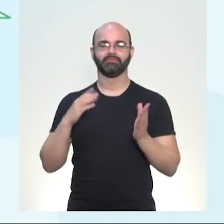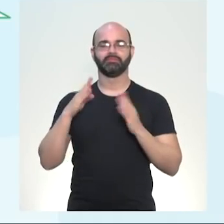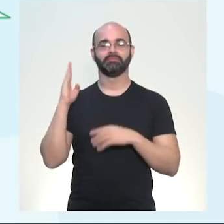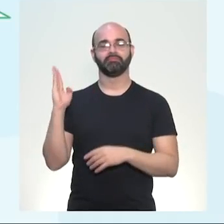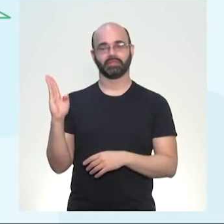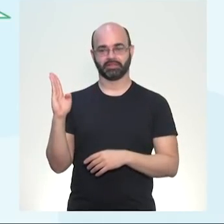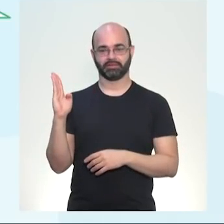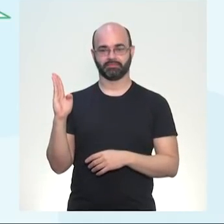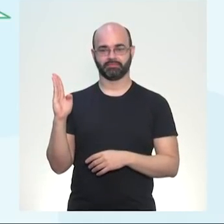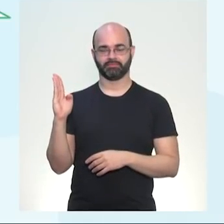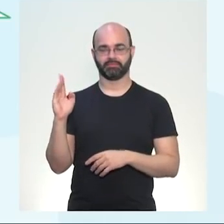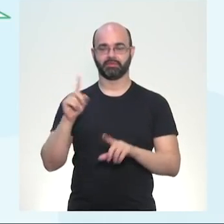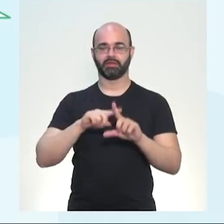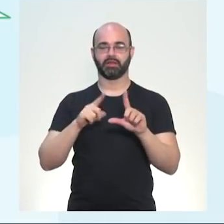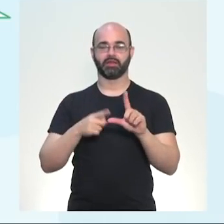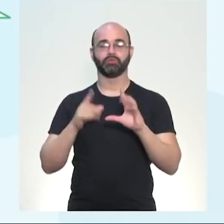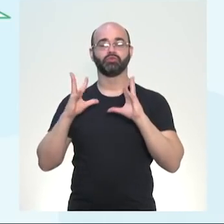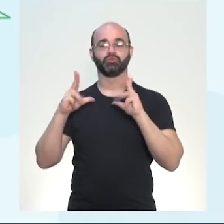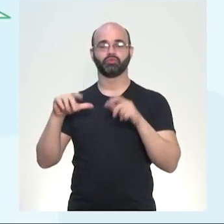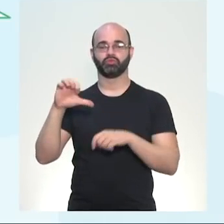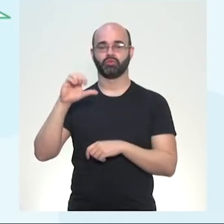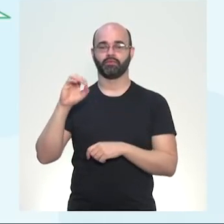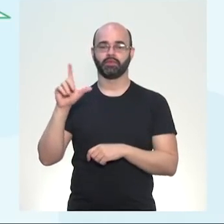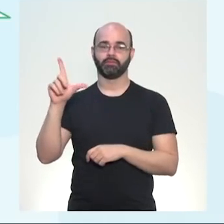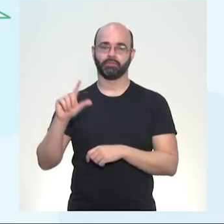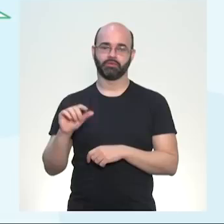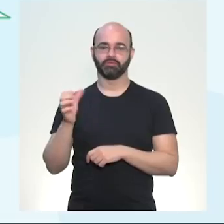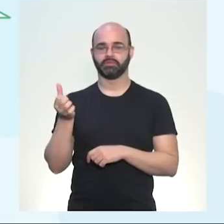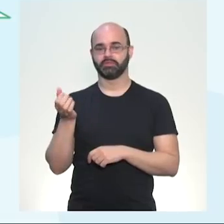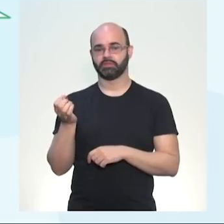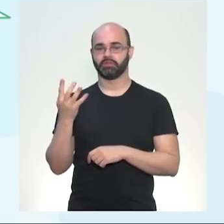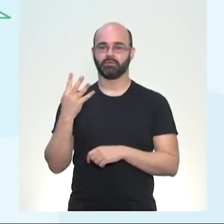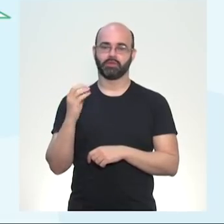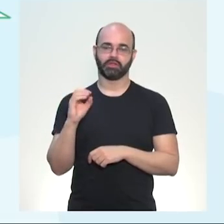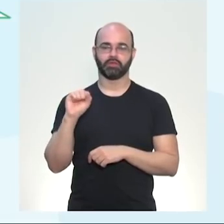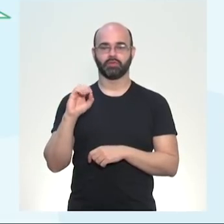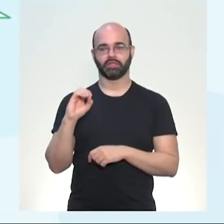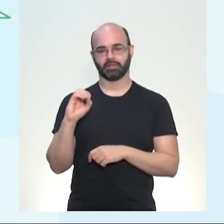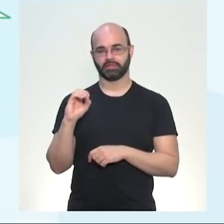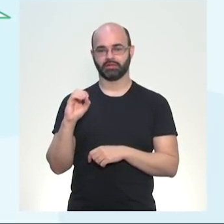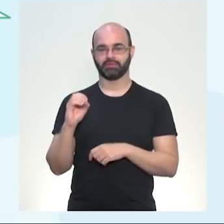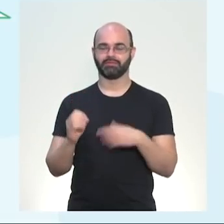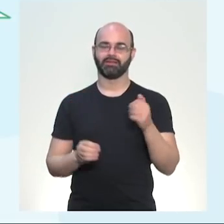são menores que 90. Então, eu tenho 60, 40 e 80. Então, eu tenho